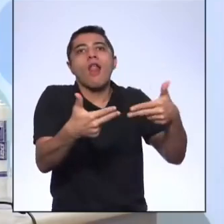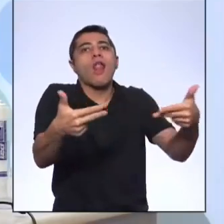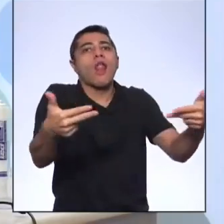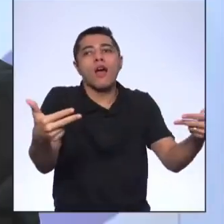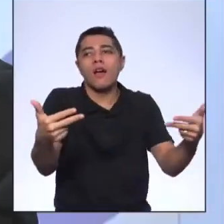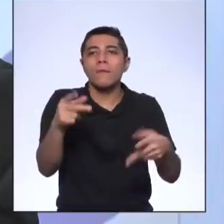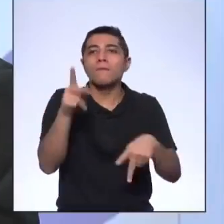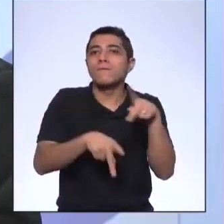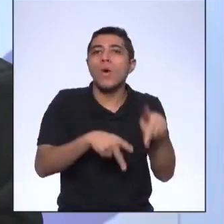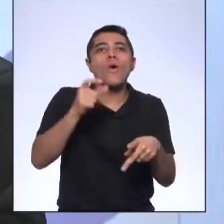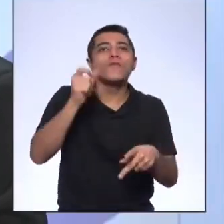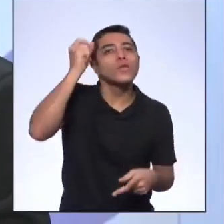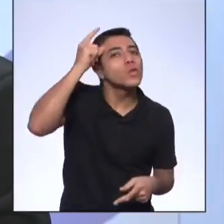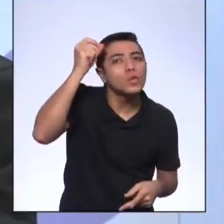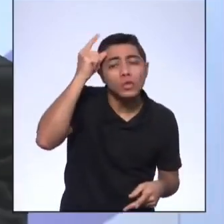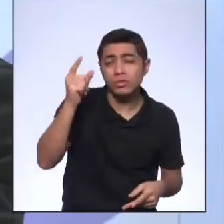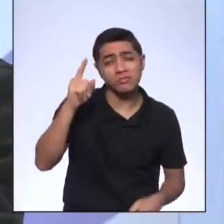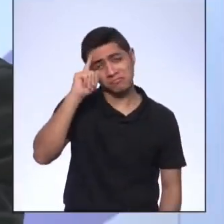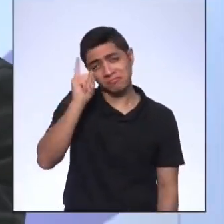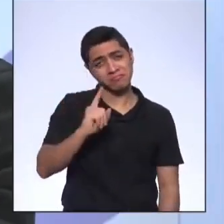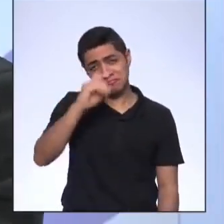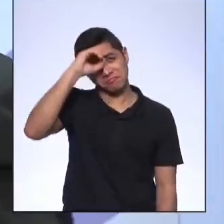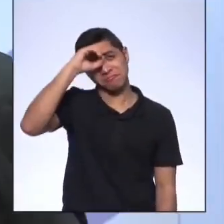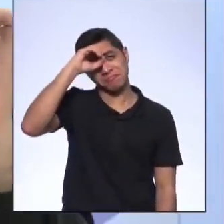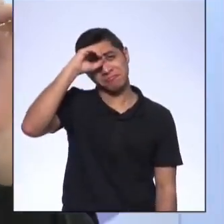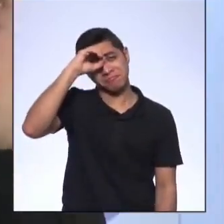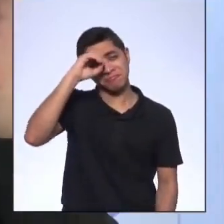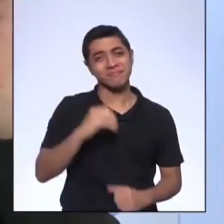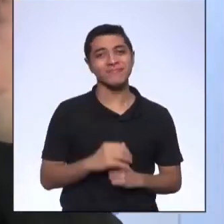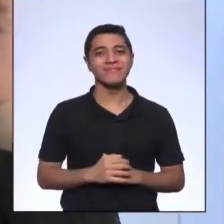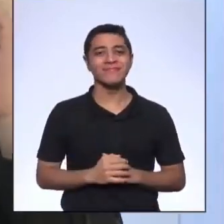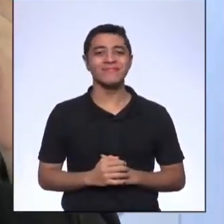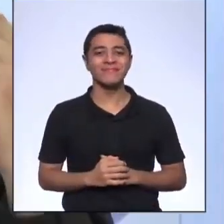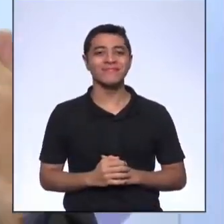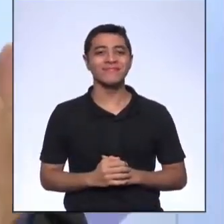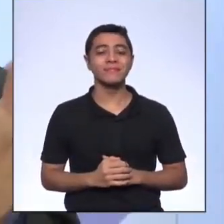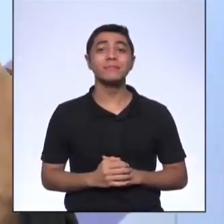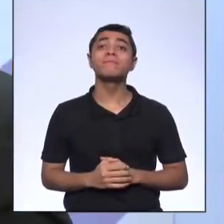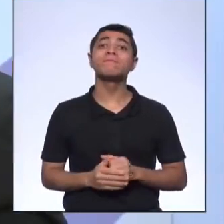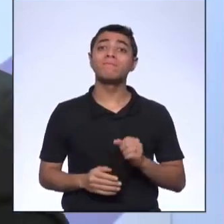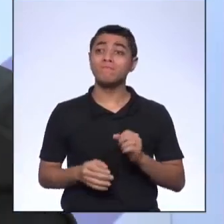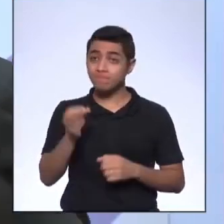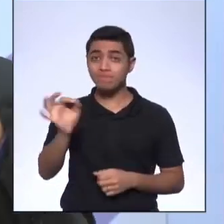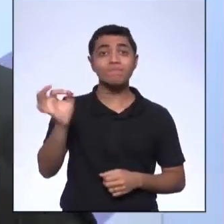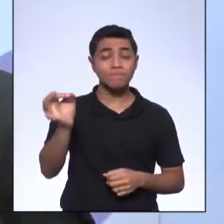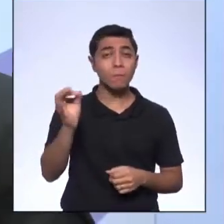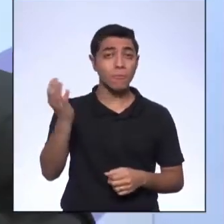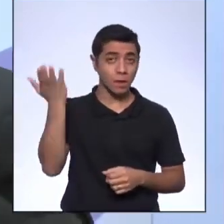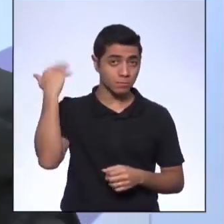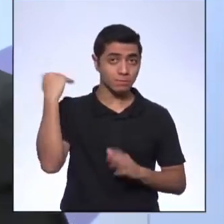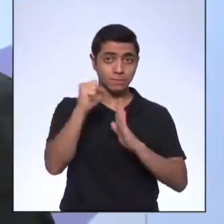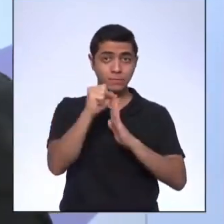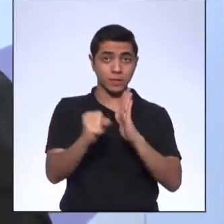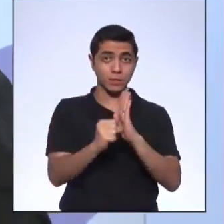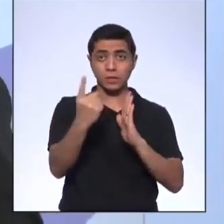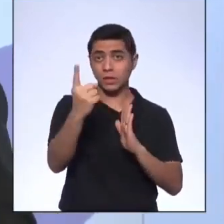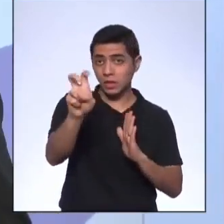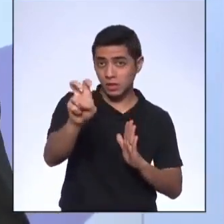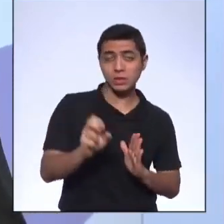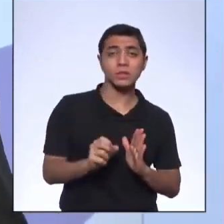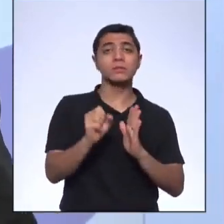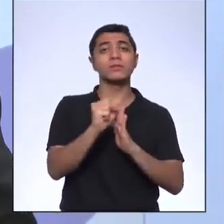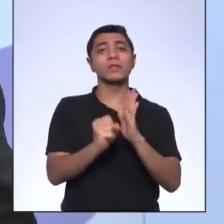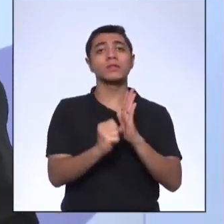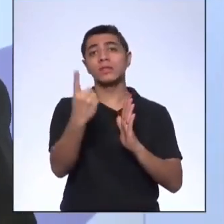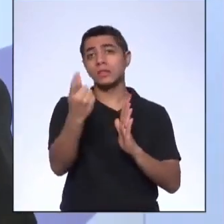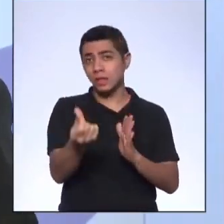professor? Sim, e professora Luísa, os livros do século XV, do século XVI, como